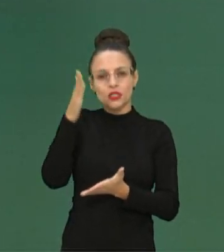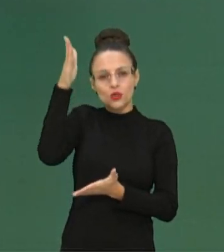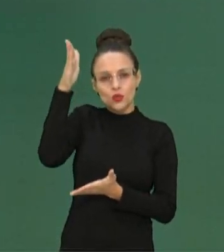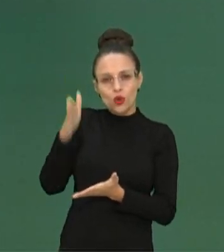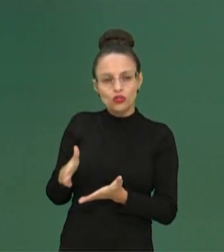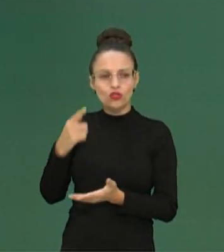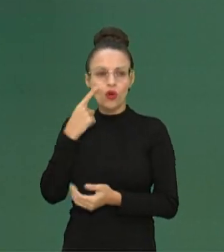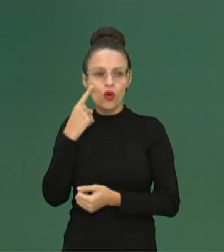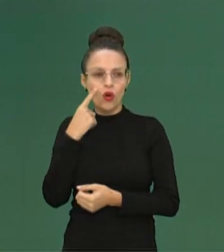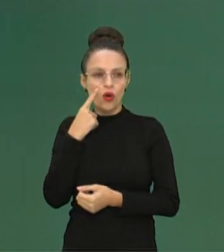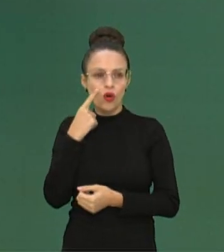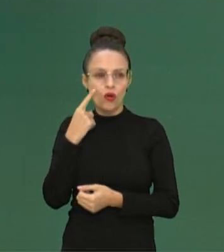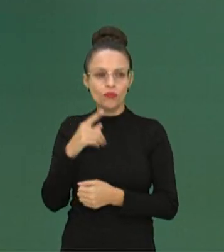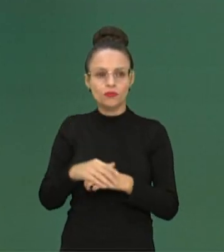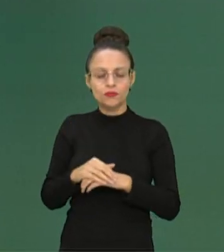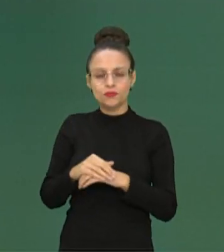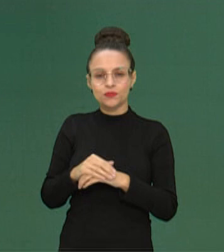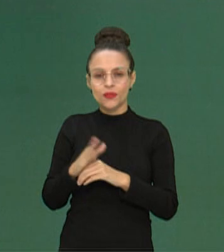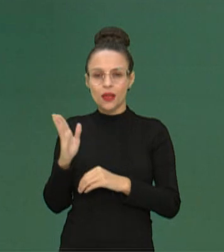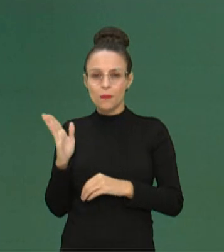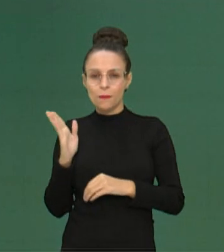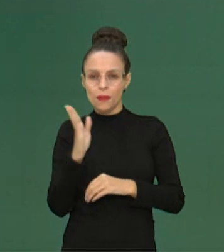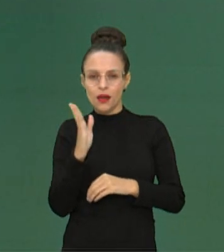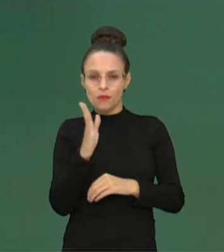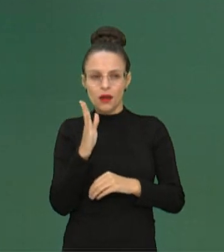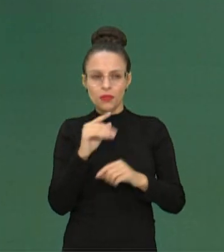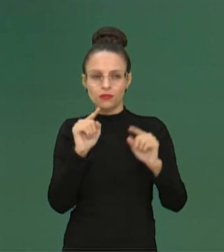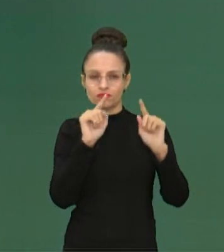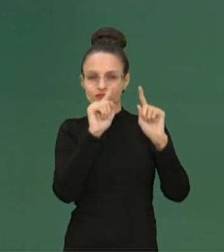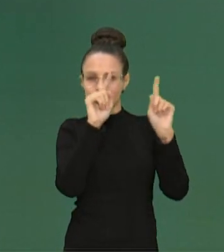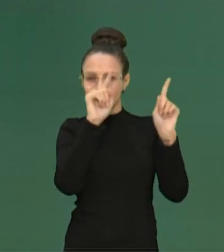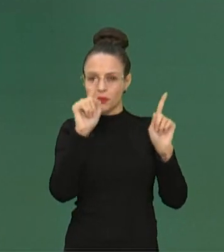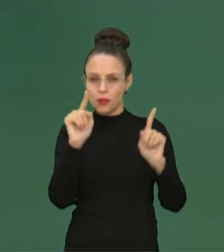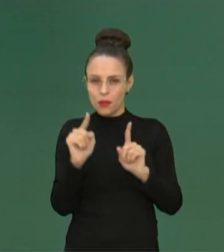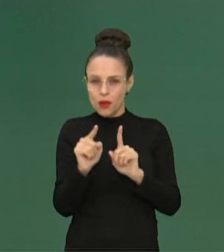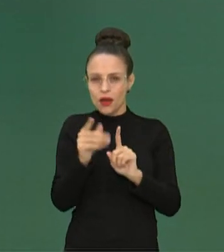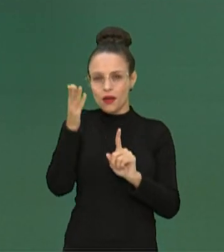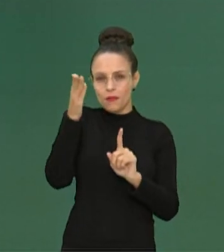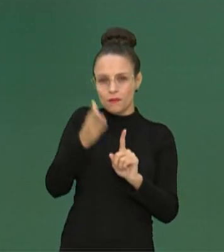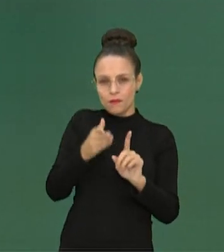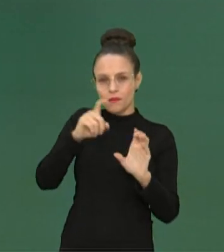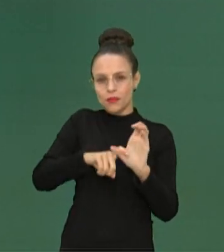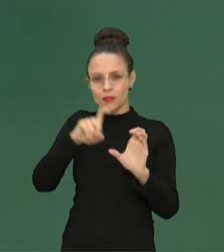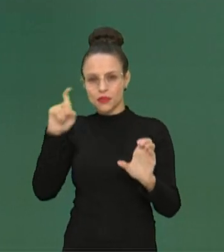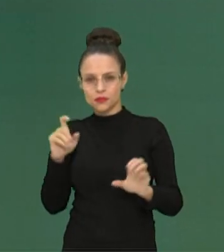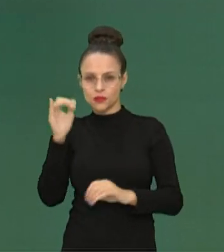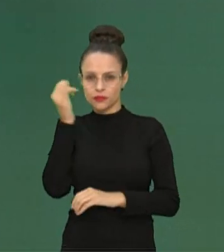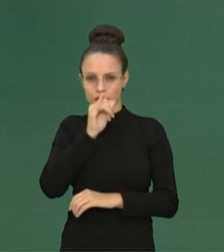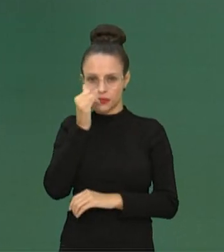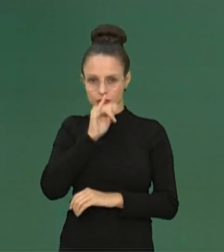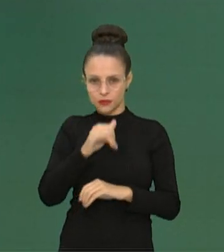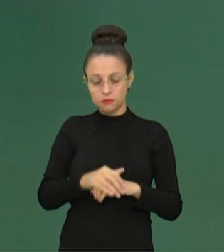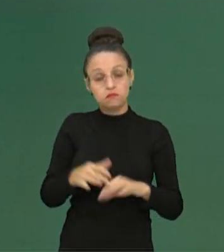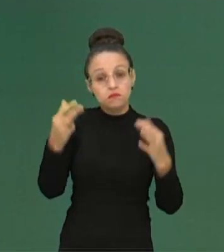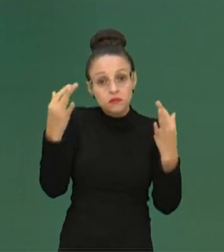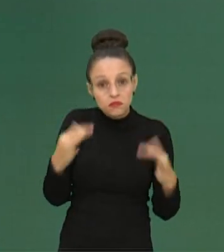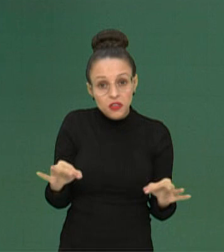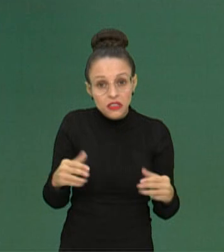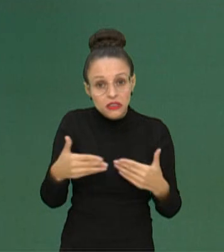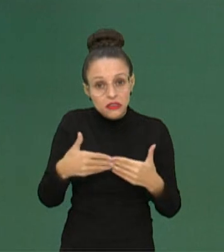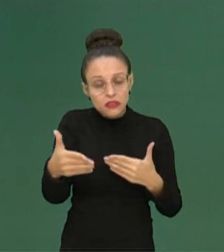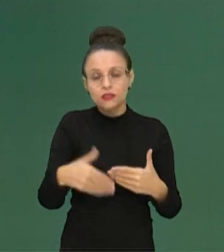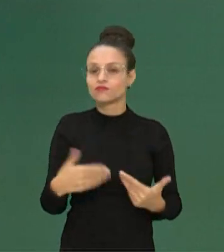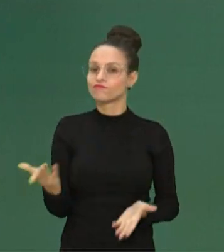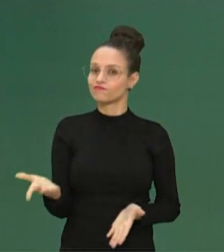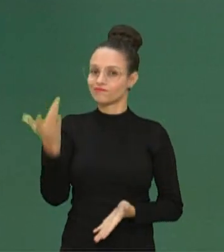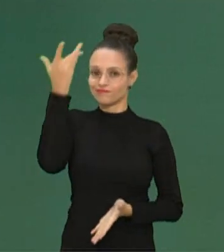pouquinho para cima da espora da bota, esse corte aí para fazer a separação da Itália. Isso vai dar certo?